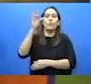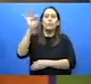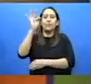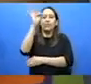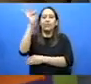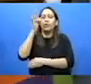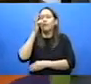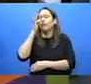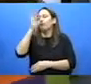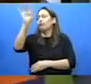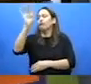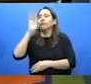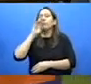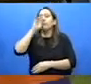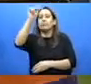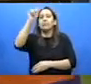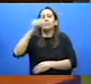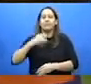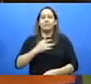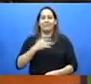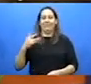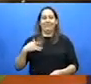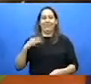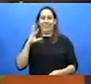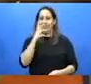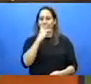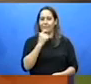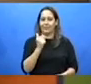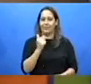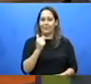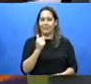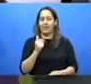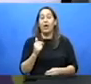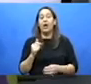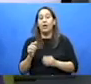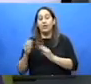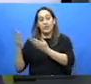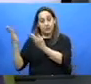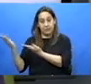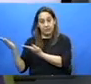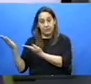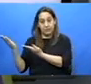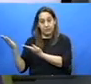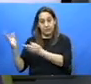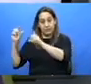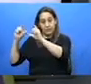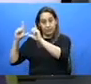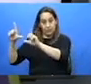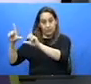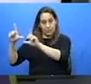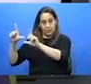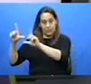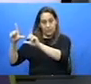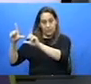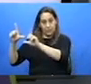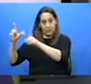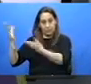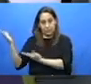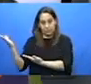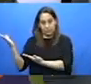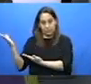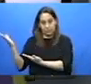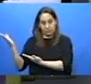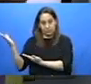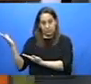só, aqui tem uma imagem mostrando tudo que a plantinha precisa. Ar, luz solar,